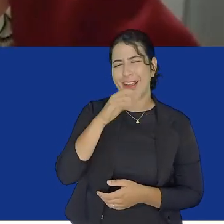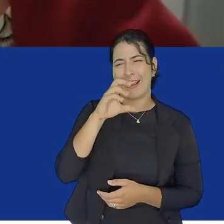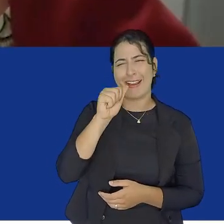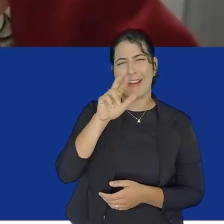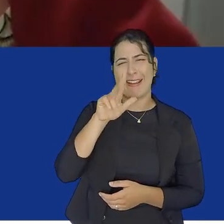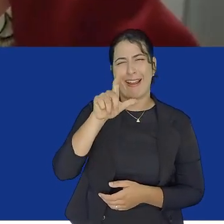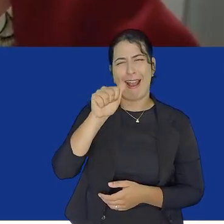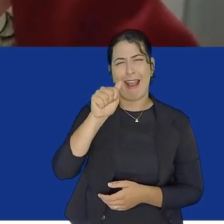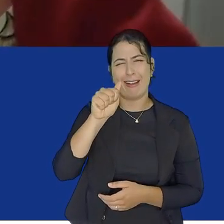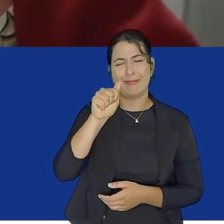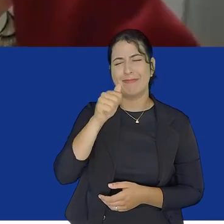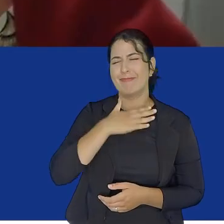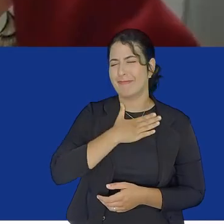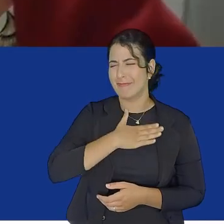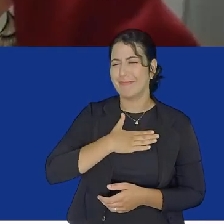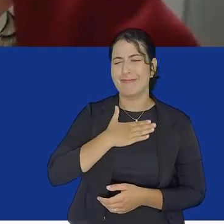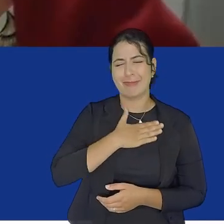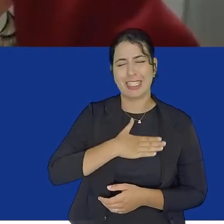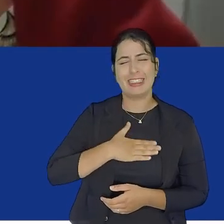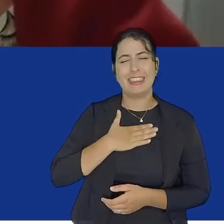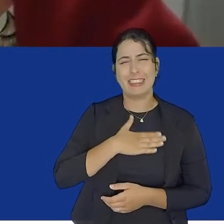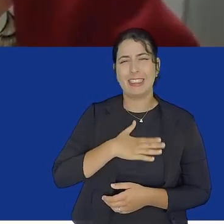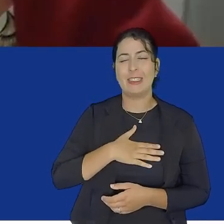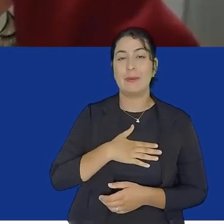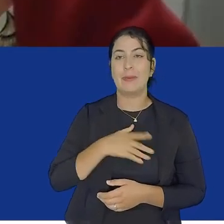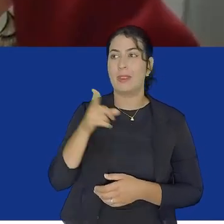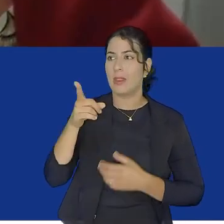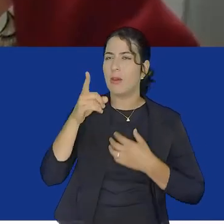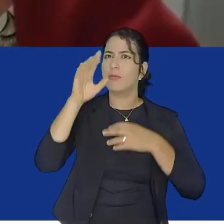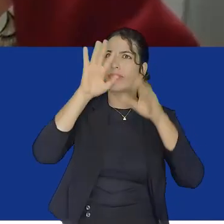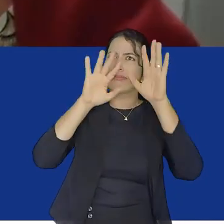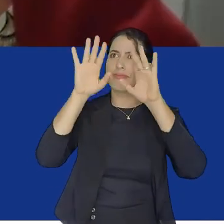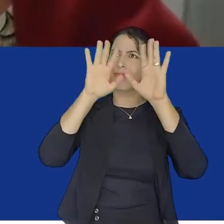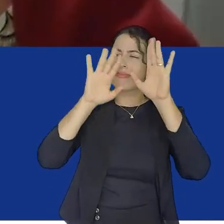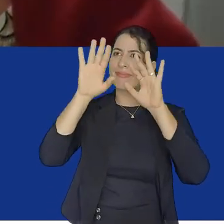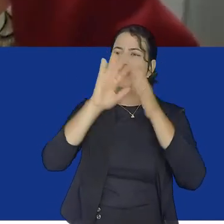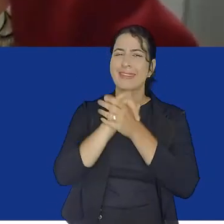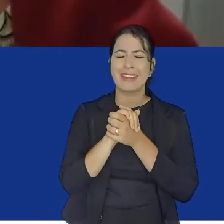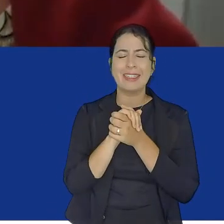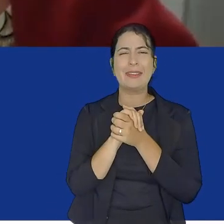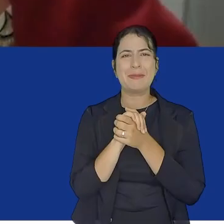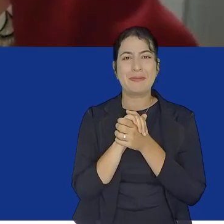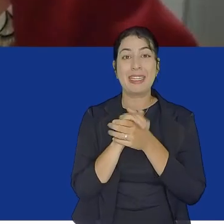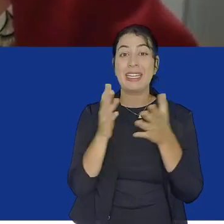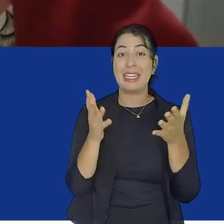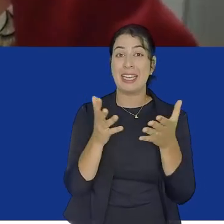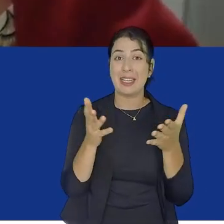e fiquei muito reflexiva também sobre as considerações dela. E agora,